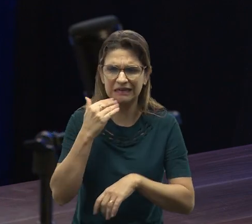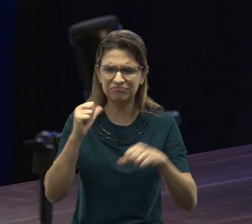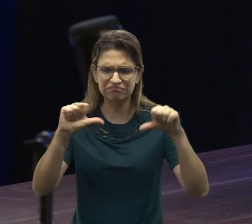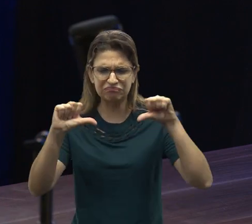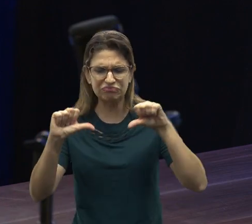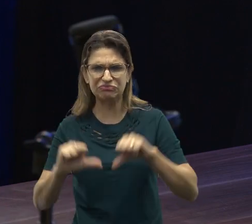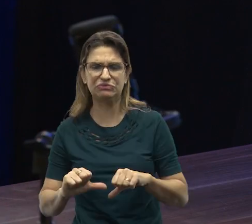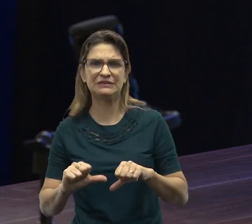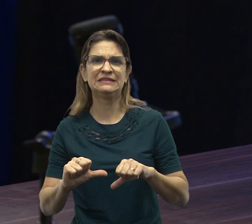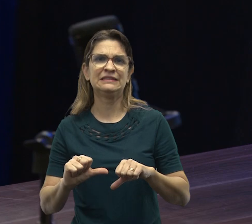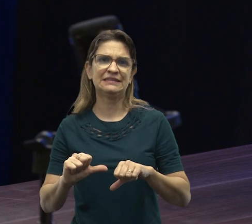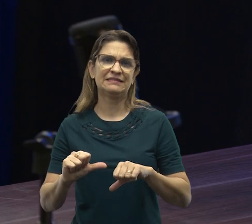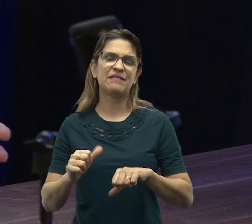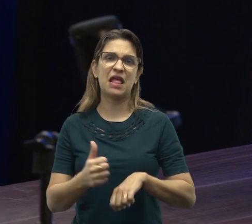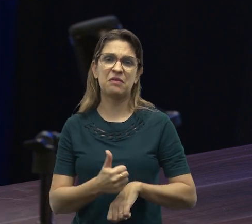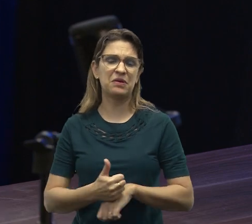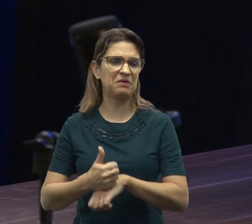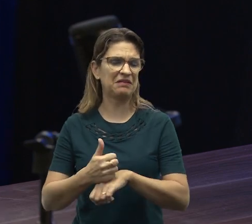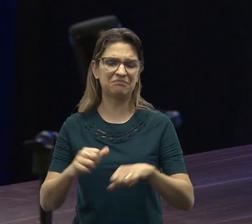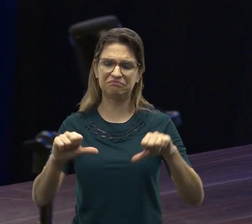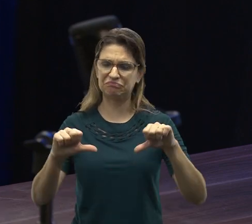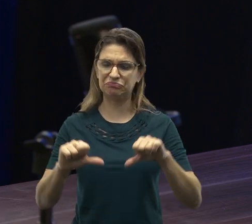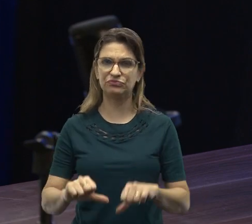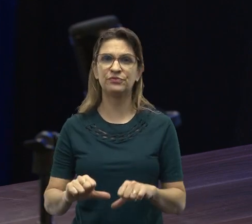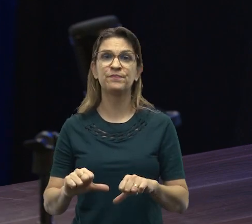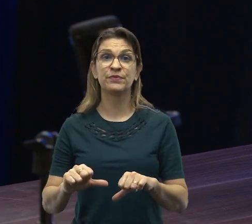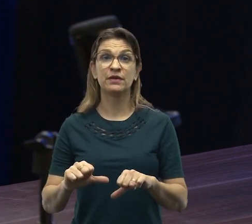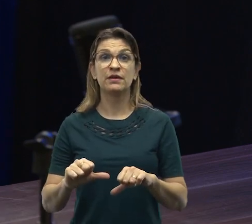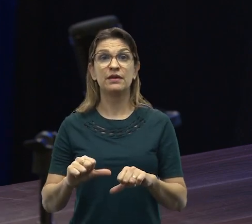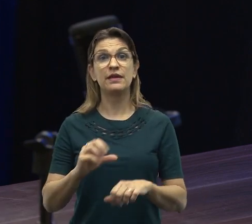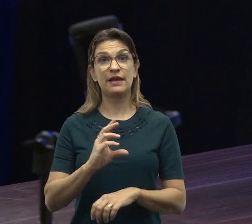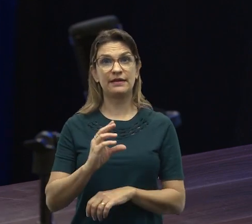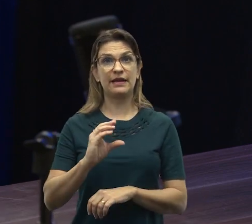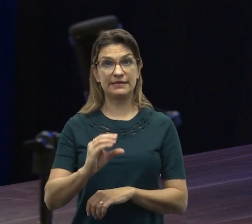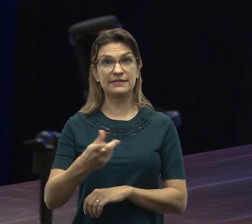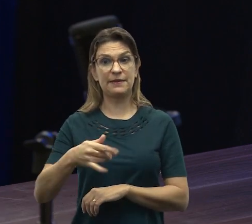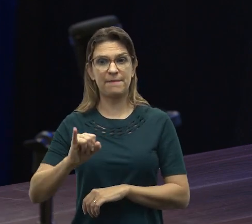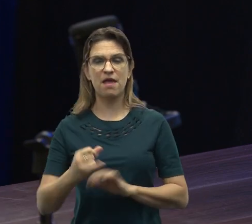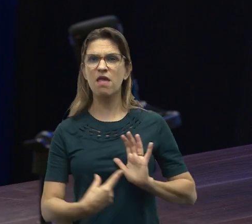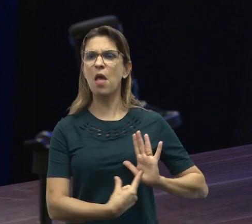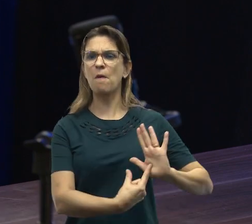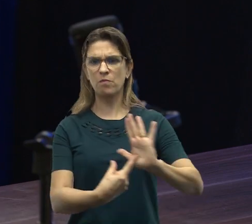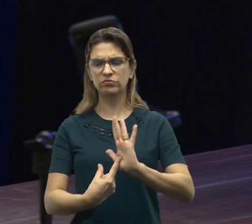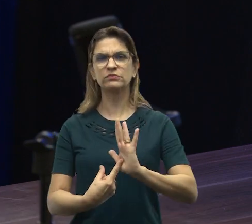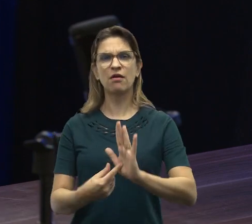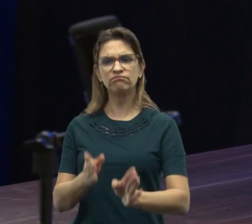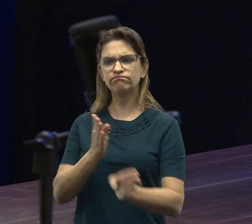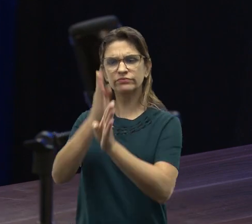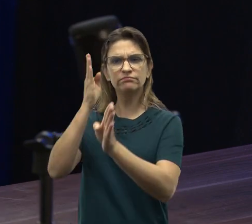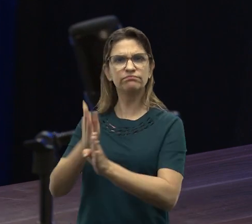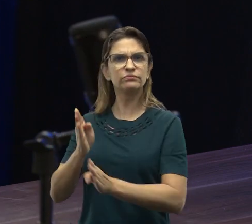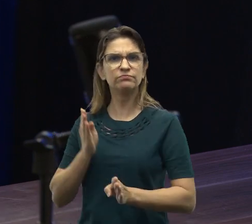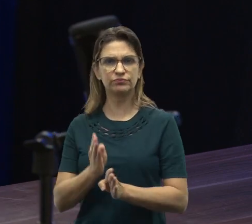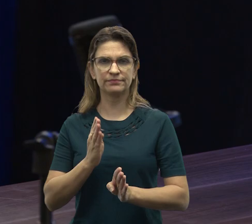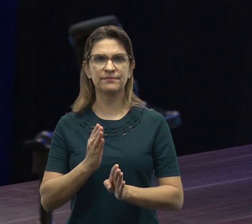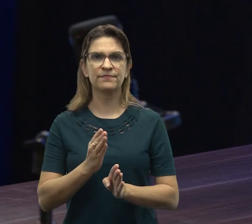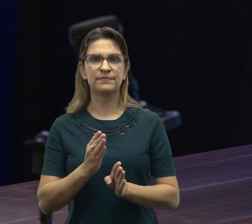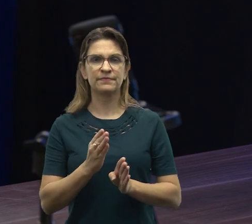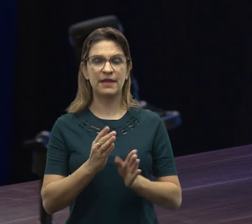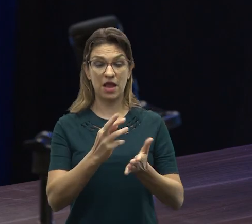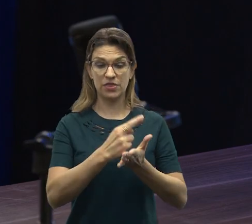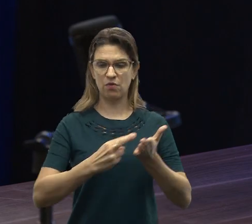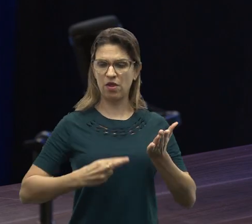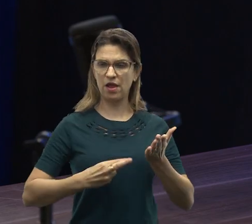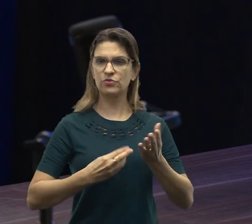qualidade. Então a CPI veio trazer essa luz e não se encerra só com a entrega do relatório, mas